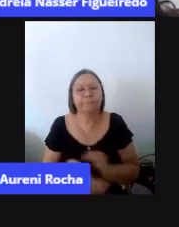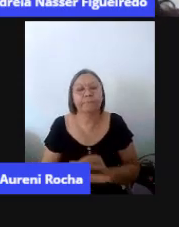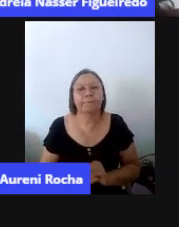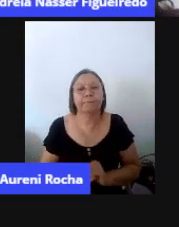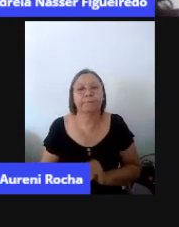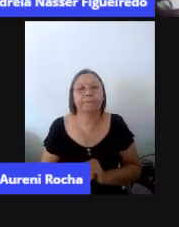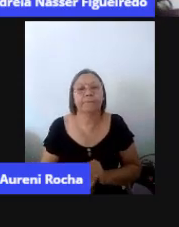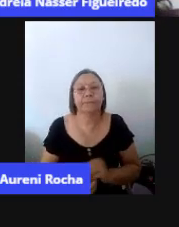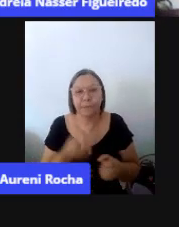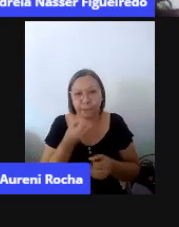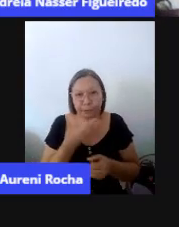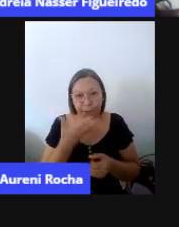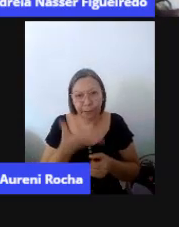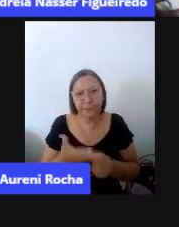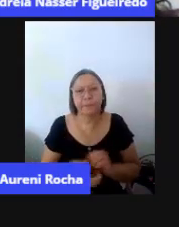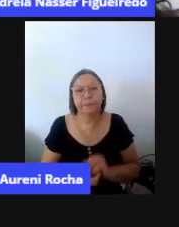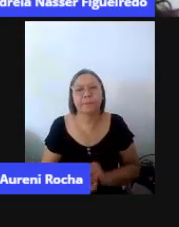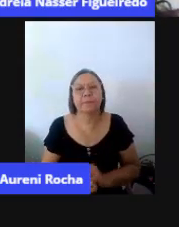bom?